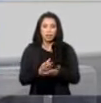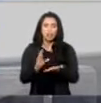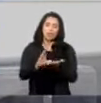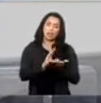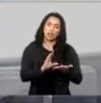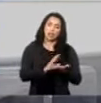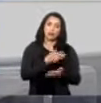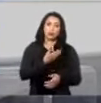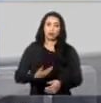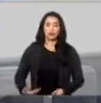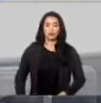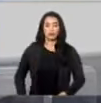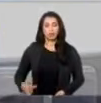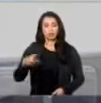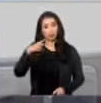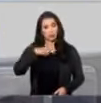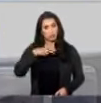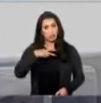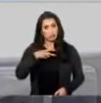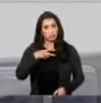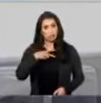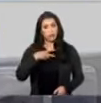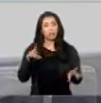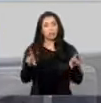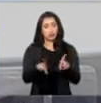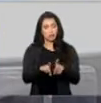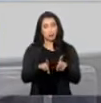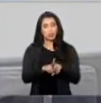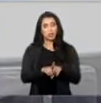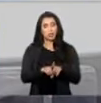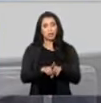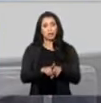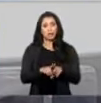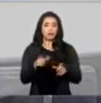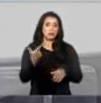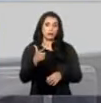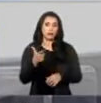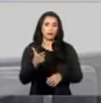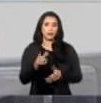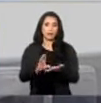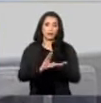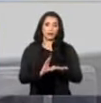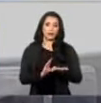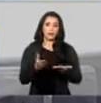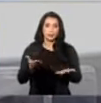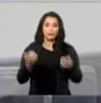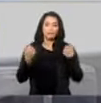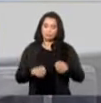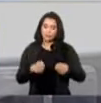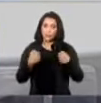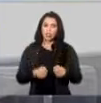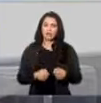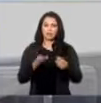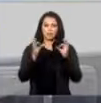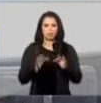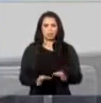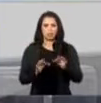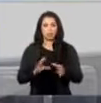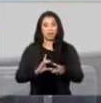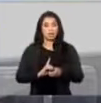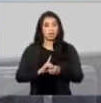produtores independentes que vão fazer seus filmes, de qualquer maneira, não vão ter acesso a esses recursos. É preciso a gente garantir a democratização